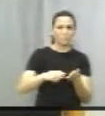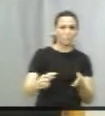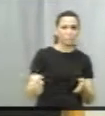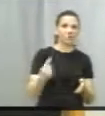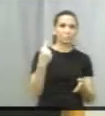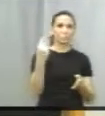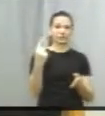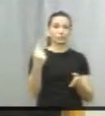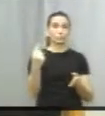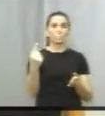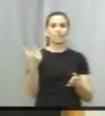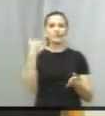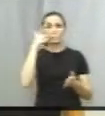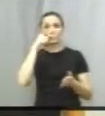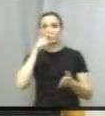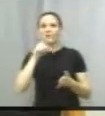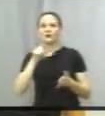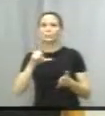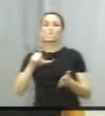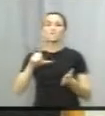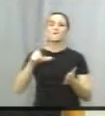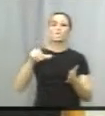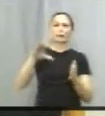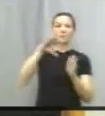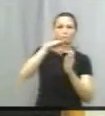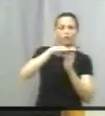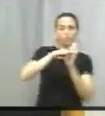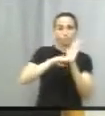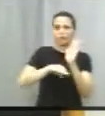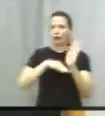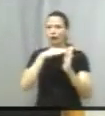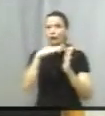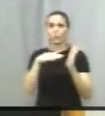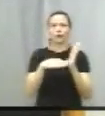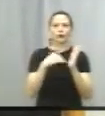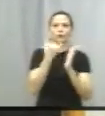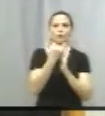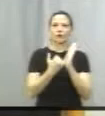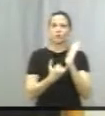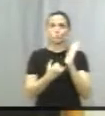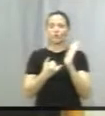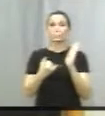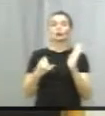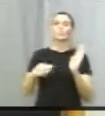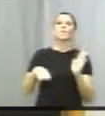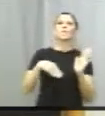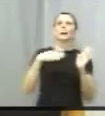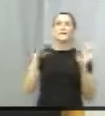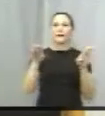beneficiadas com taxa zero, com desconto de 25%.